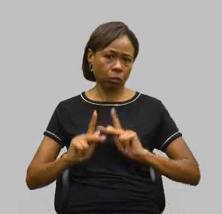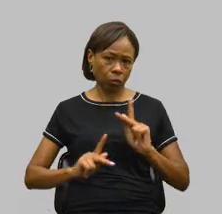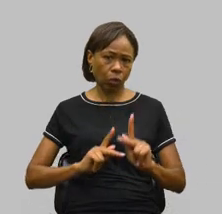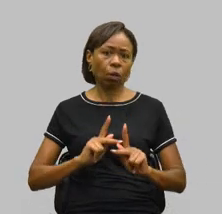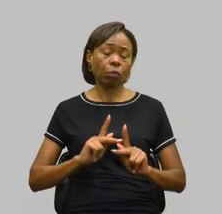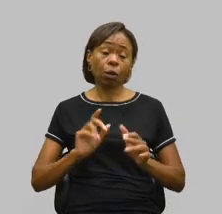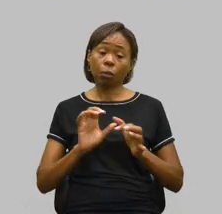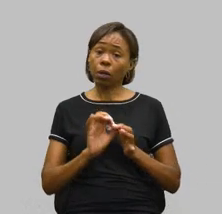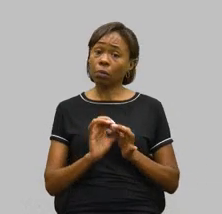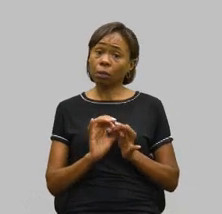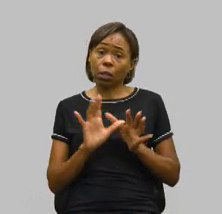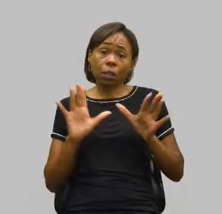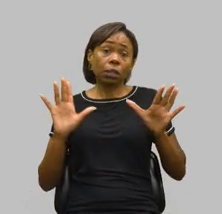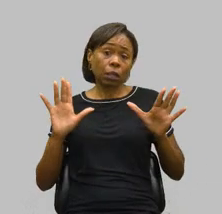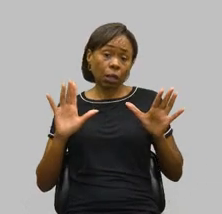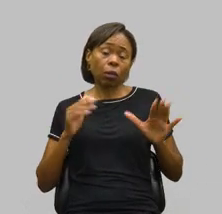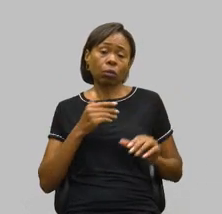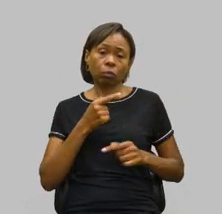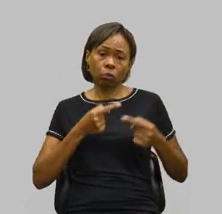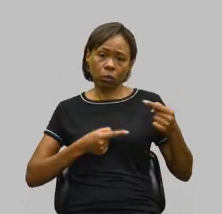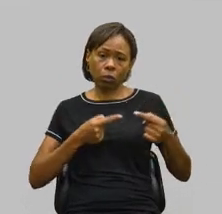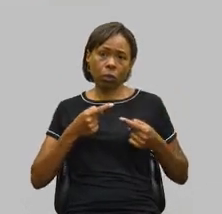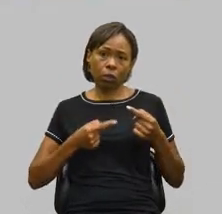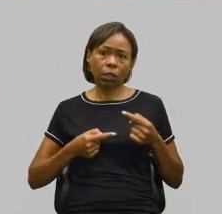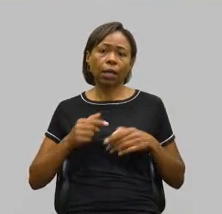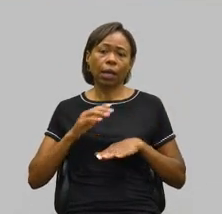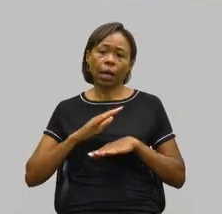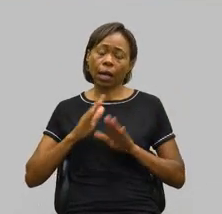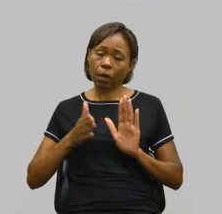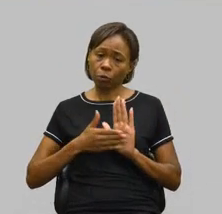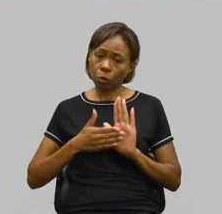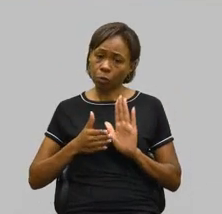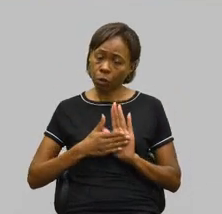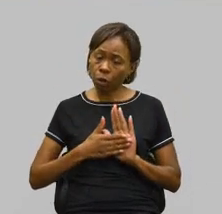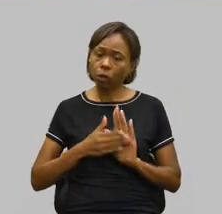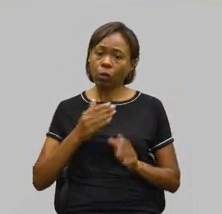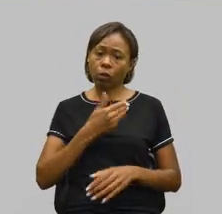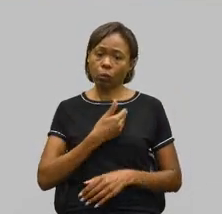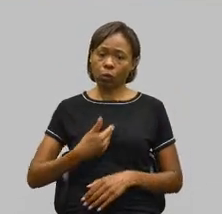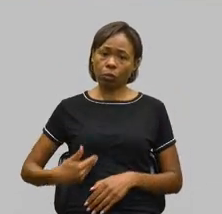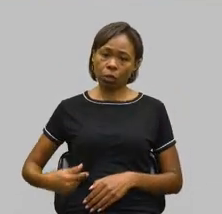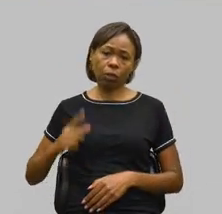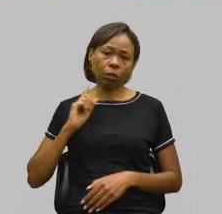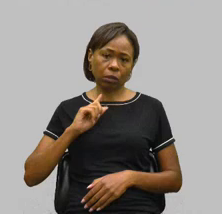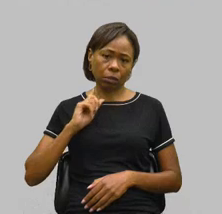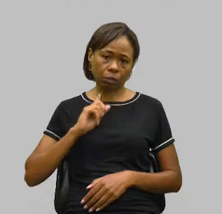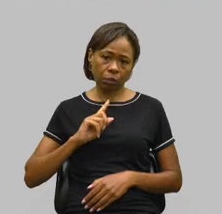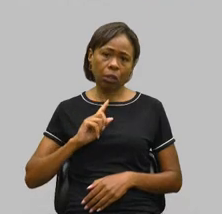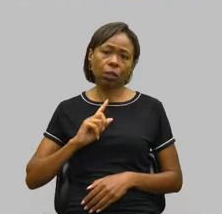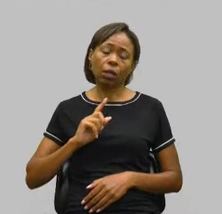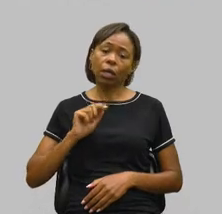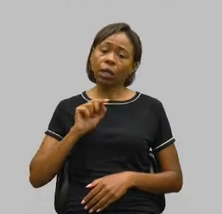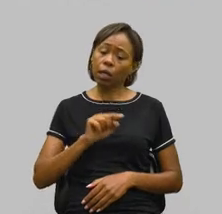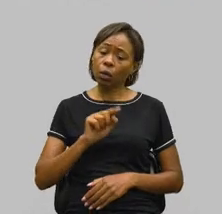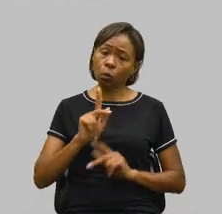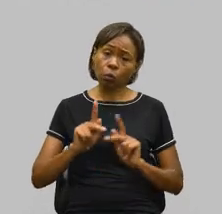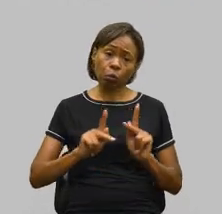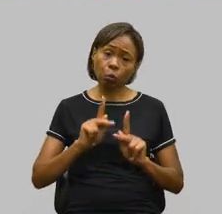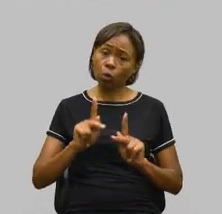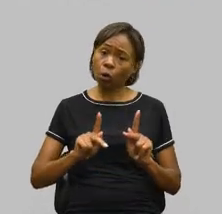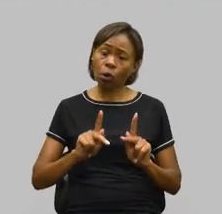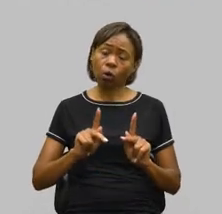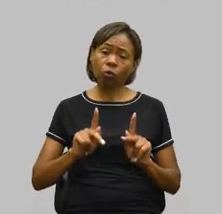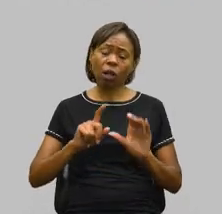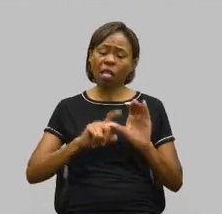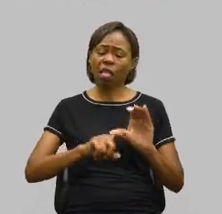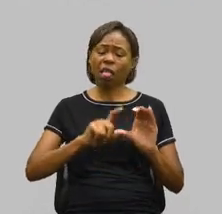política e é isso que o governo de Minas Gerais propõe emancipar a população para que ela precise cada vez menos nós sabemos que precisamos